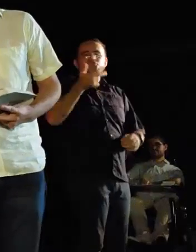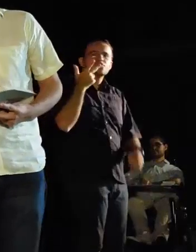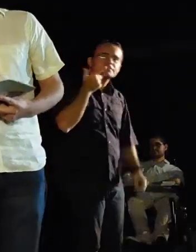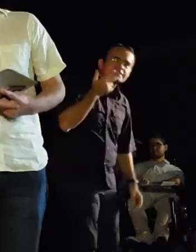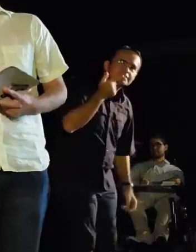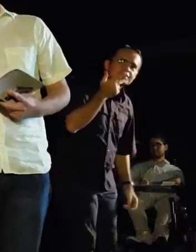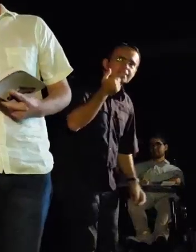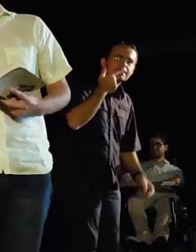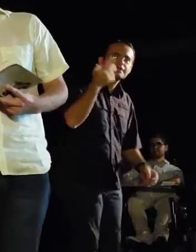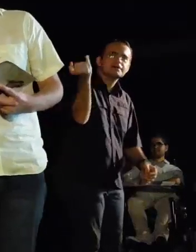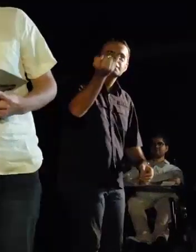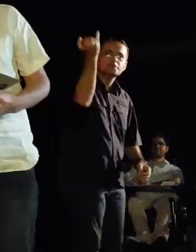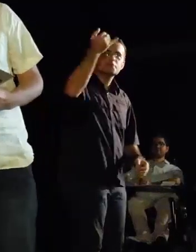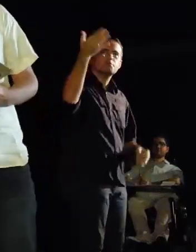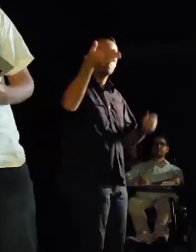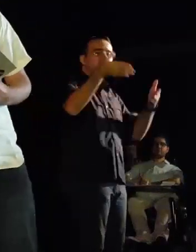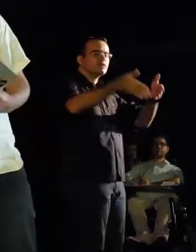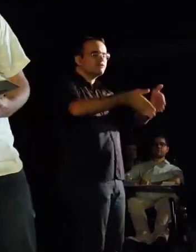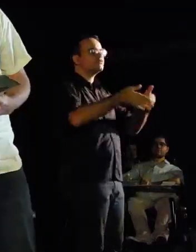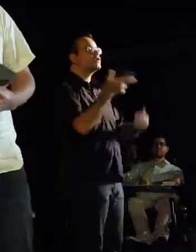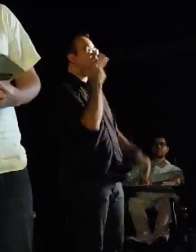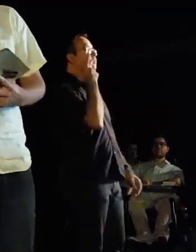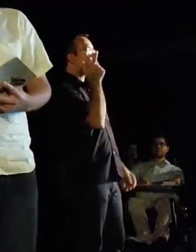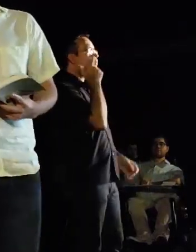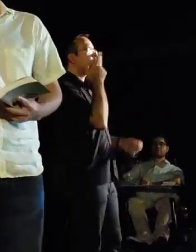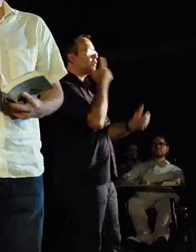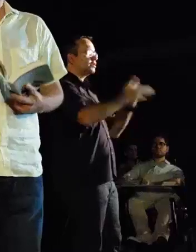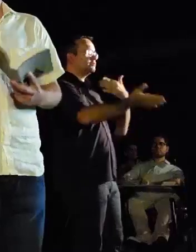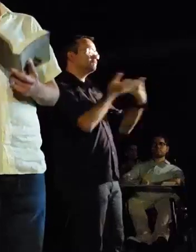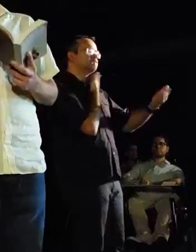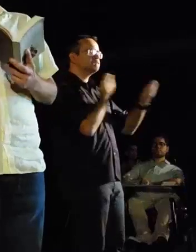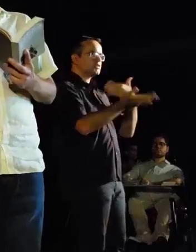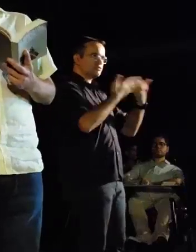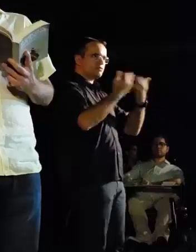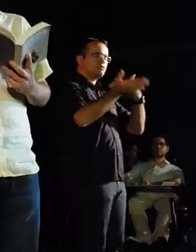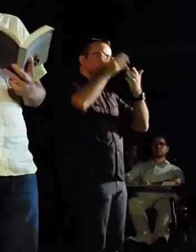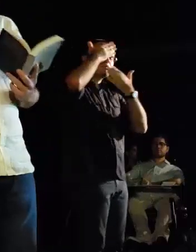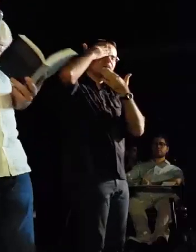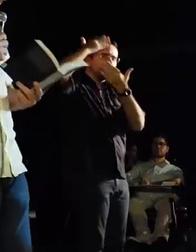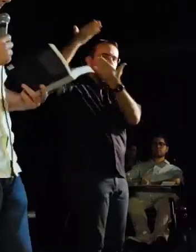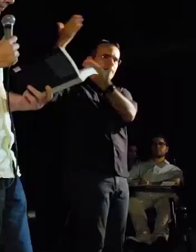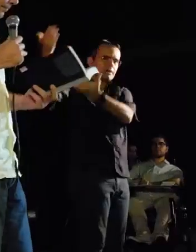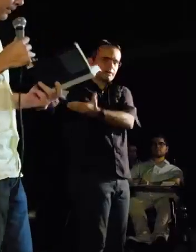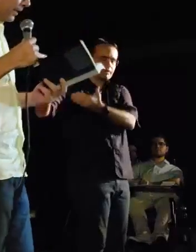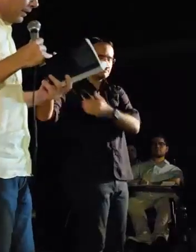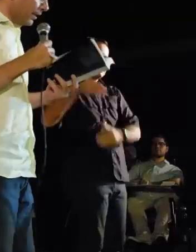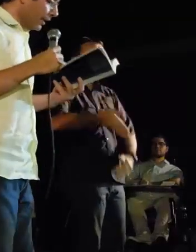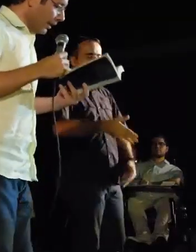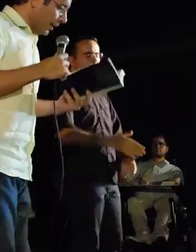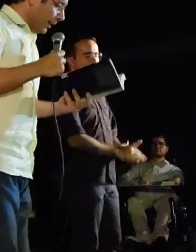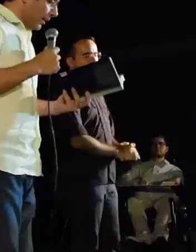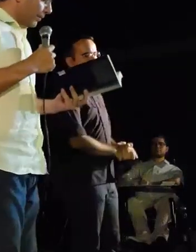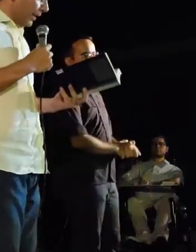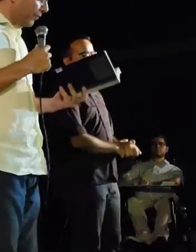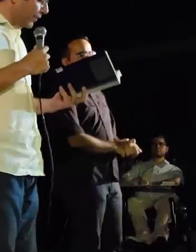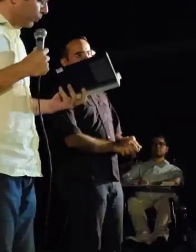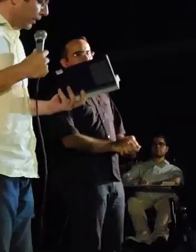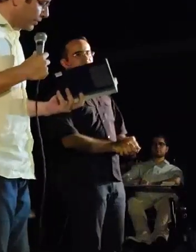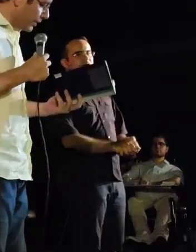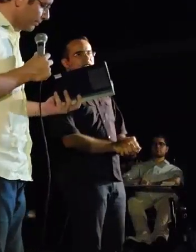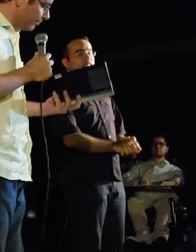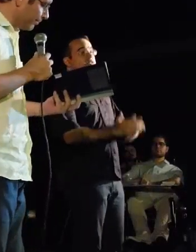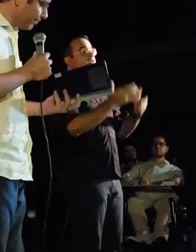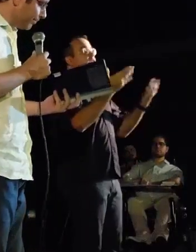ele pudesse passar um tempo em Fortaleza para conversar conosco, o que a gente agradece profundamente. A